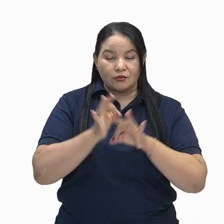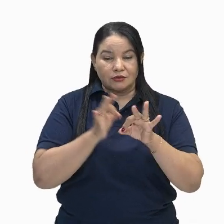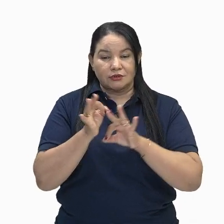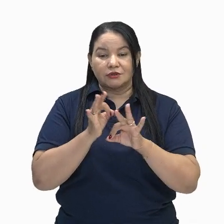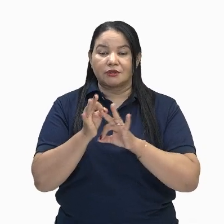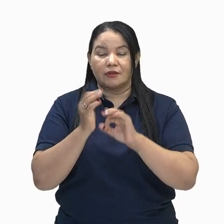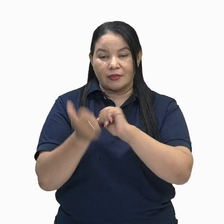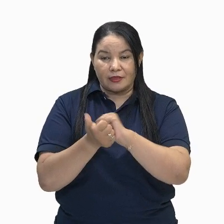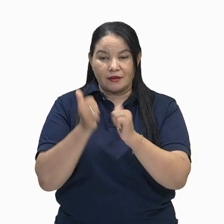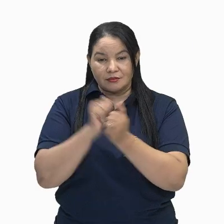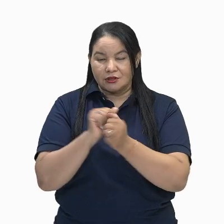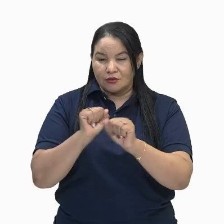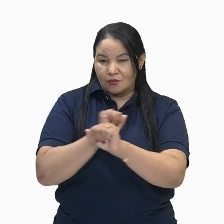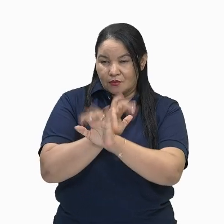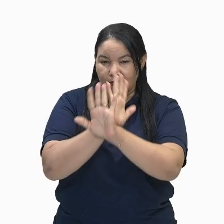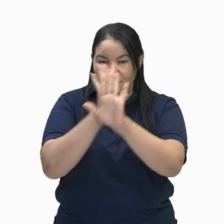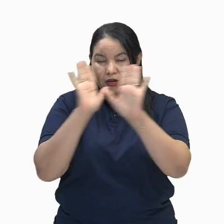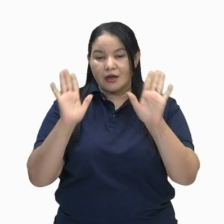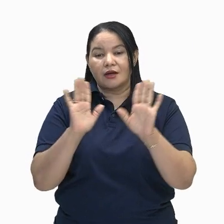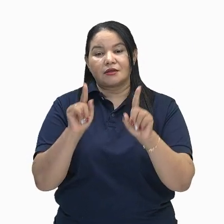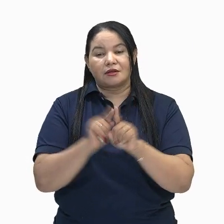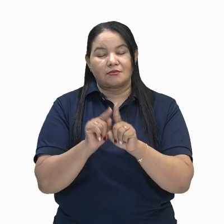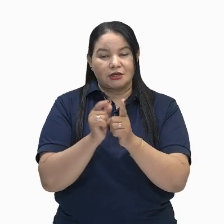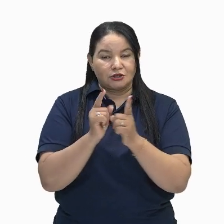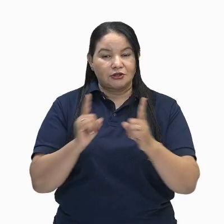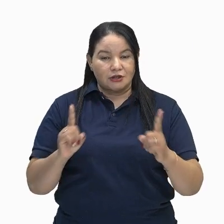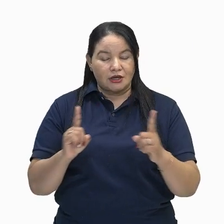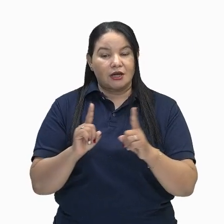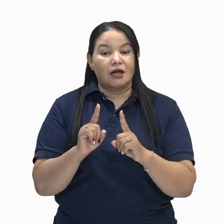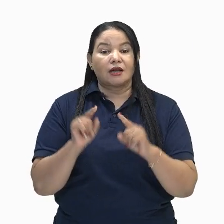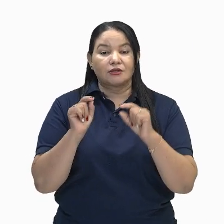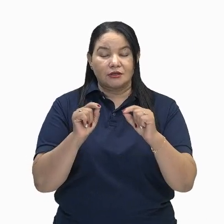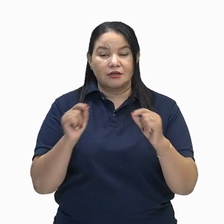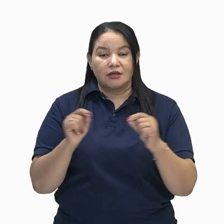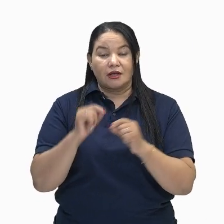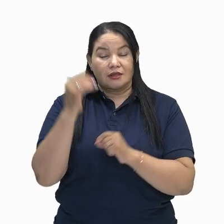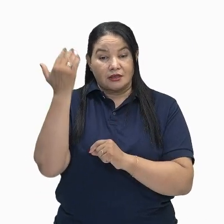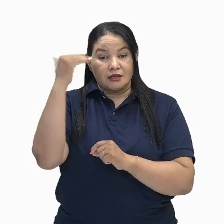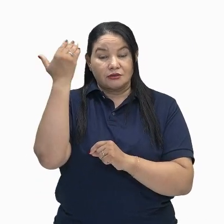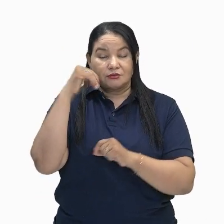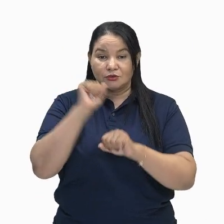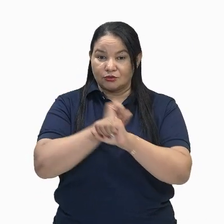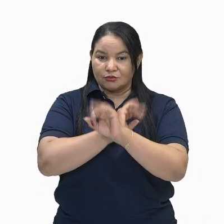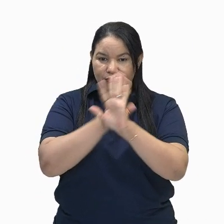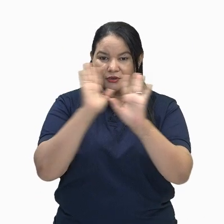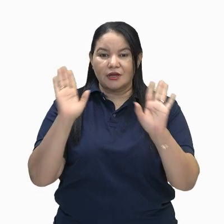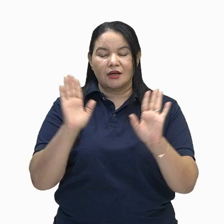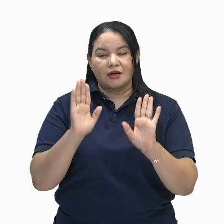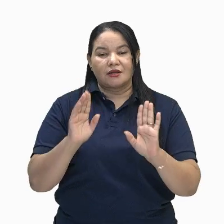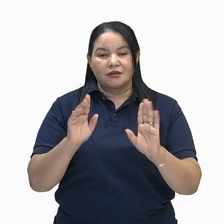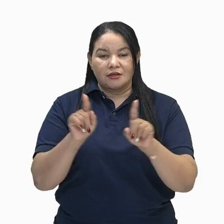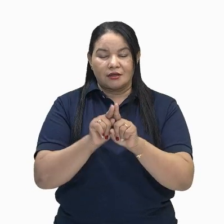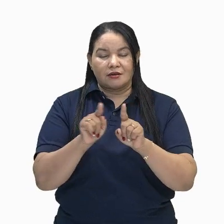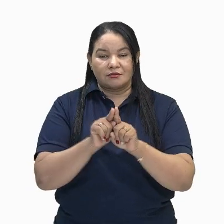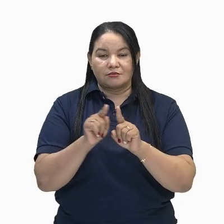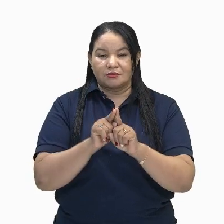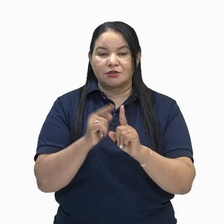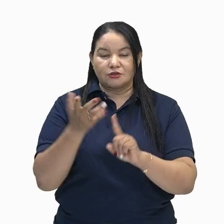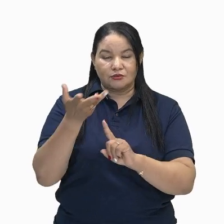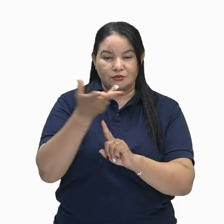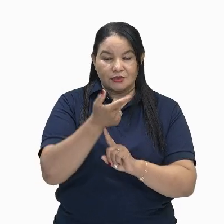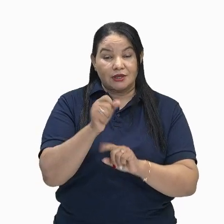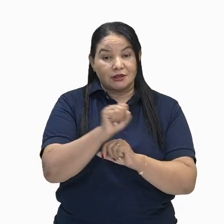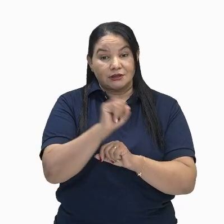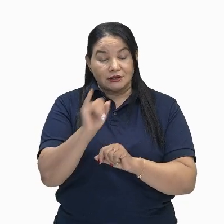mais clara, mais didática, né, para que haja uma compreensão melhor quando essa obra, esse texto é um pouco